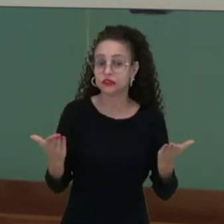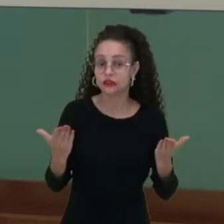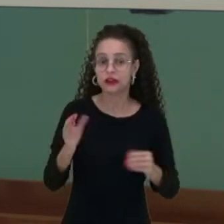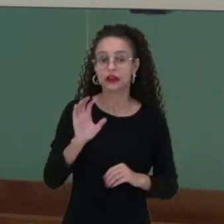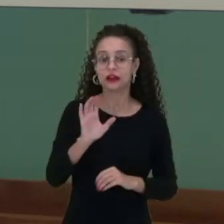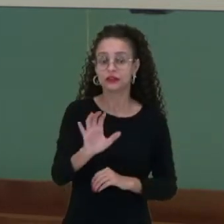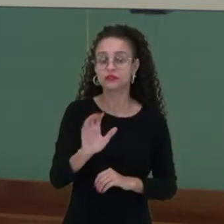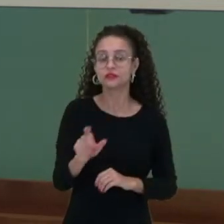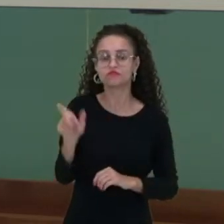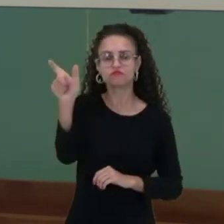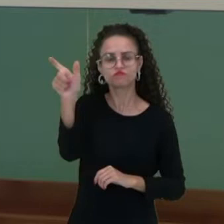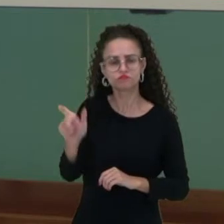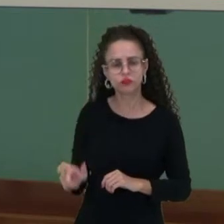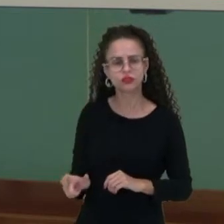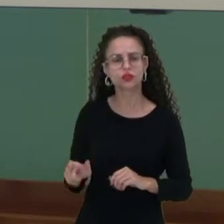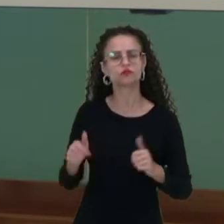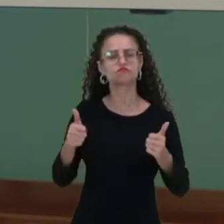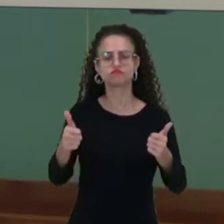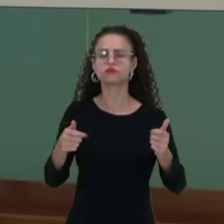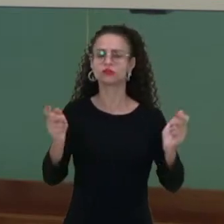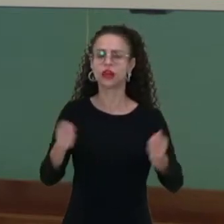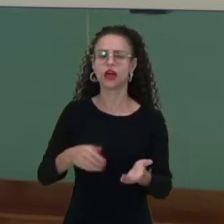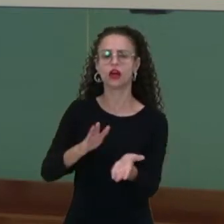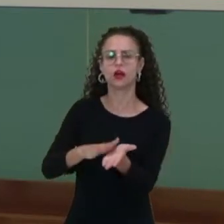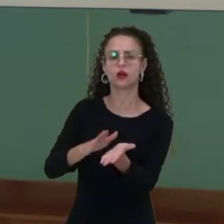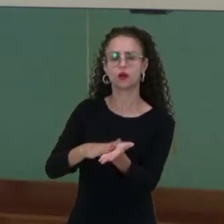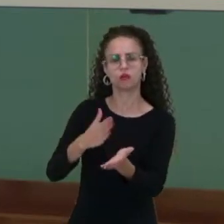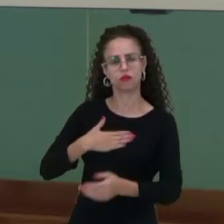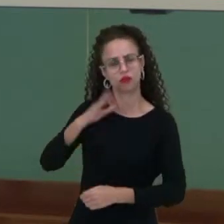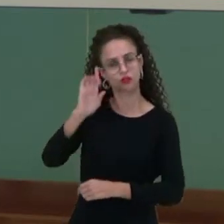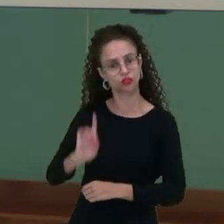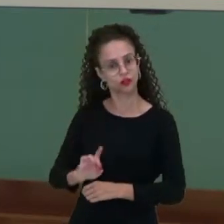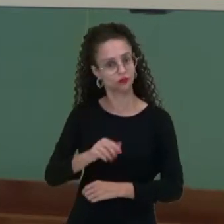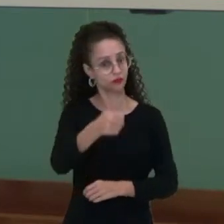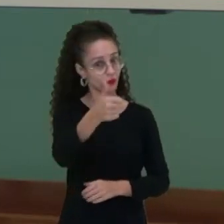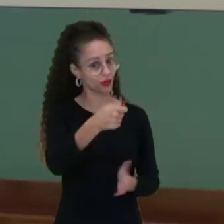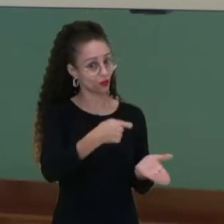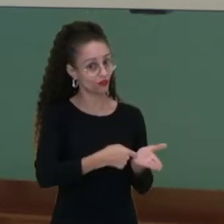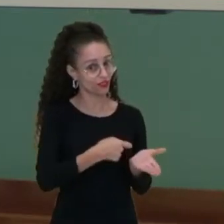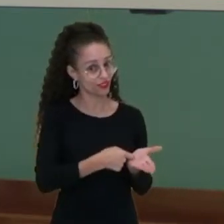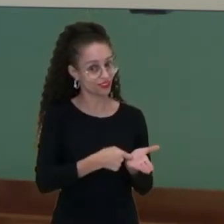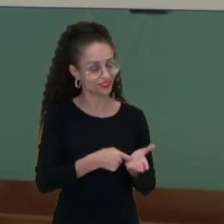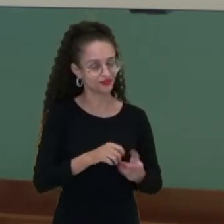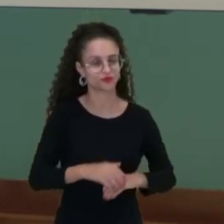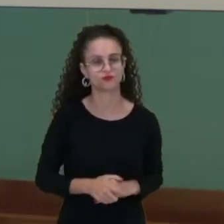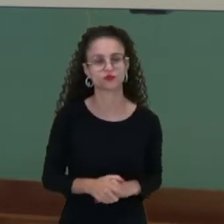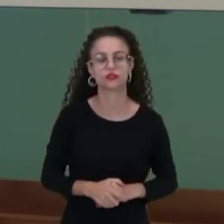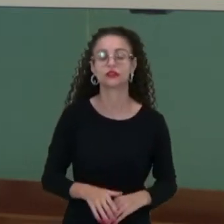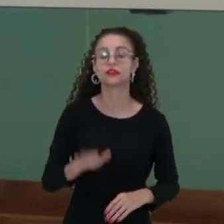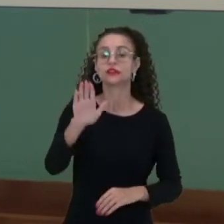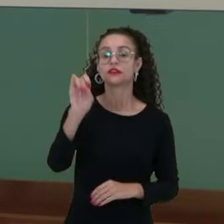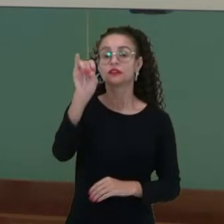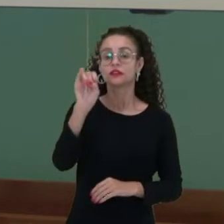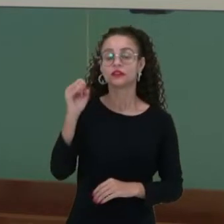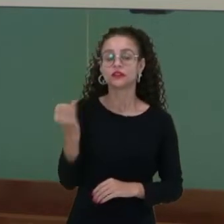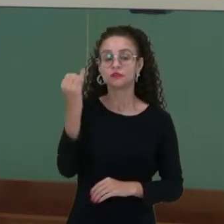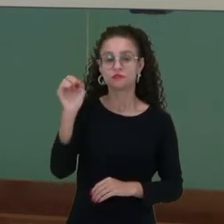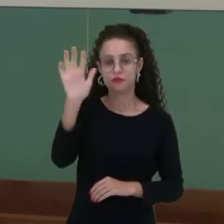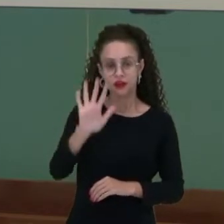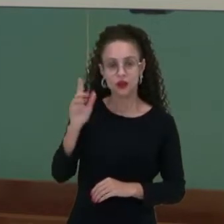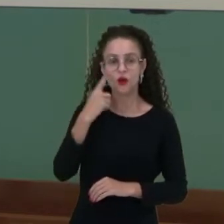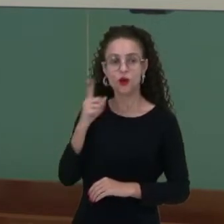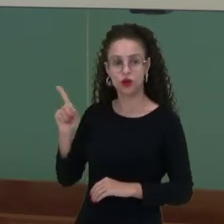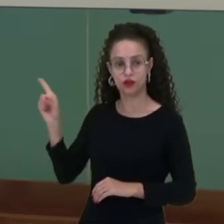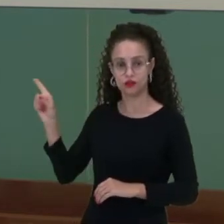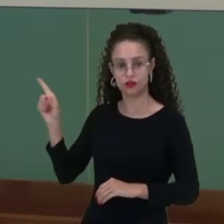ela estará apta a cobrar seus direitos, primeiro os deveres. Imagem representando essa balança, o